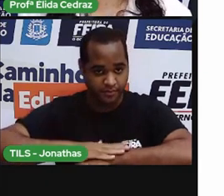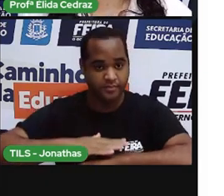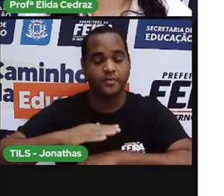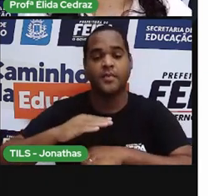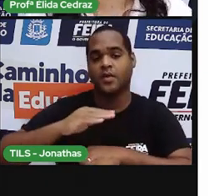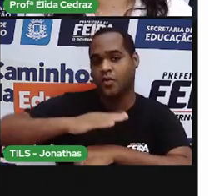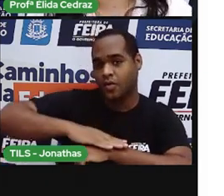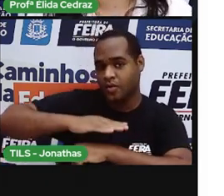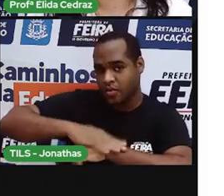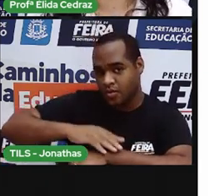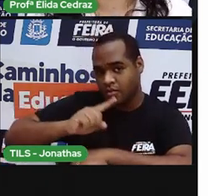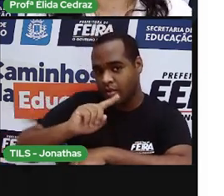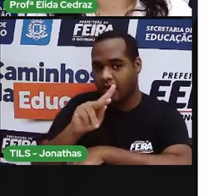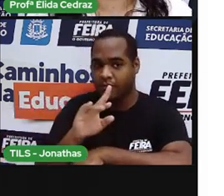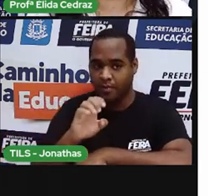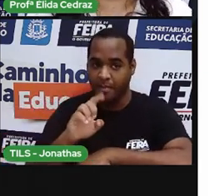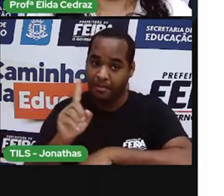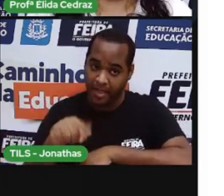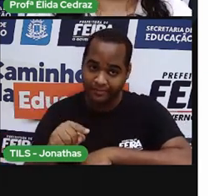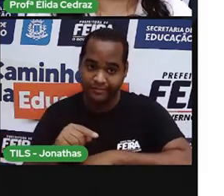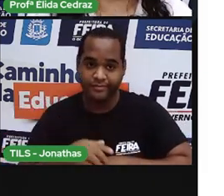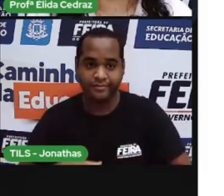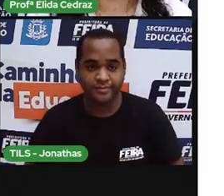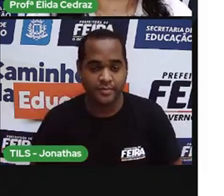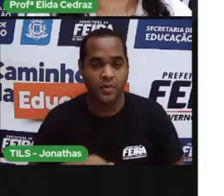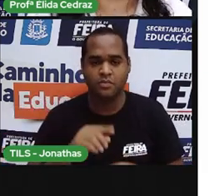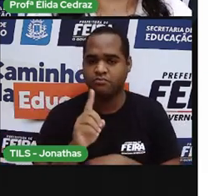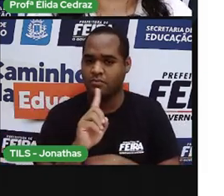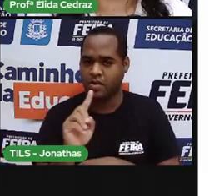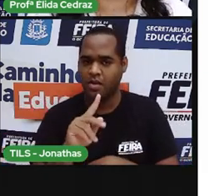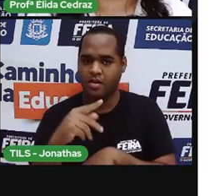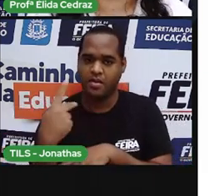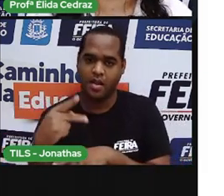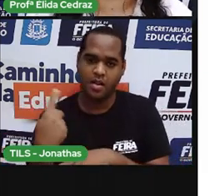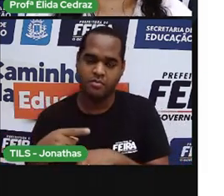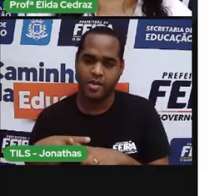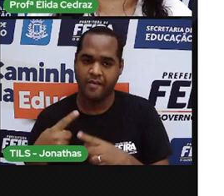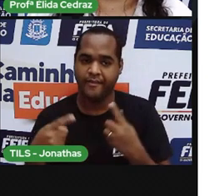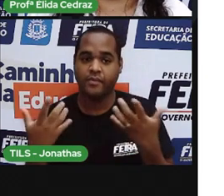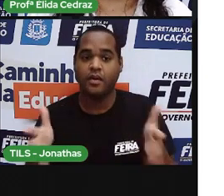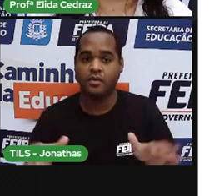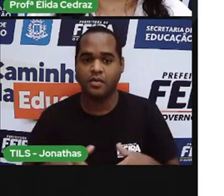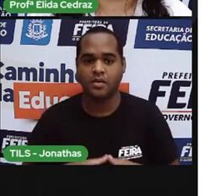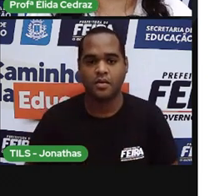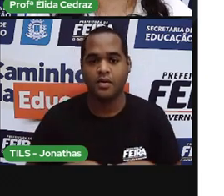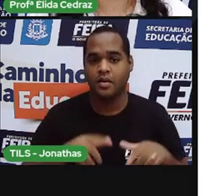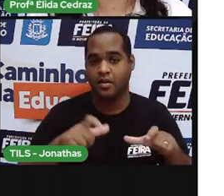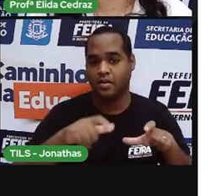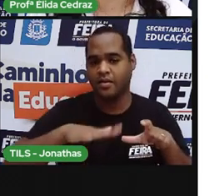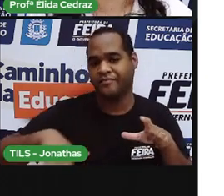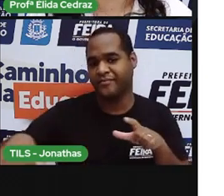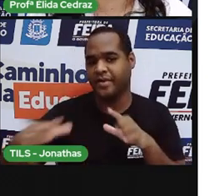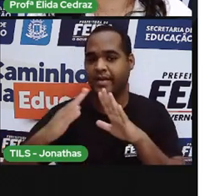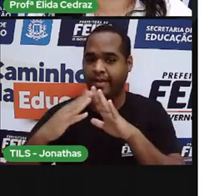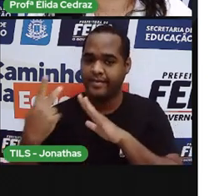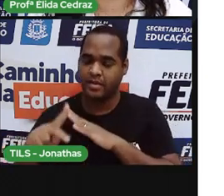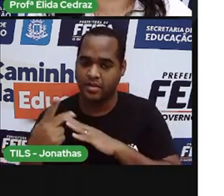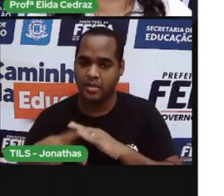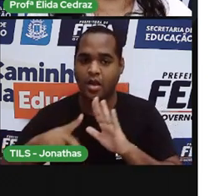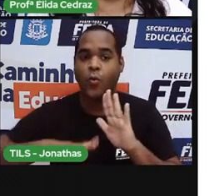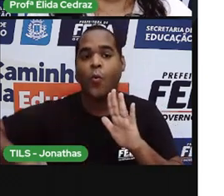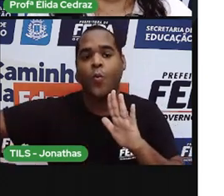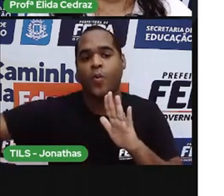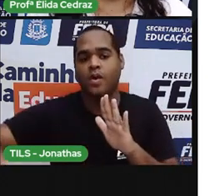O sapo não lava o pé. Não lava porque não quer. Ele mora lá